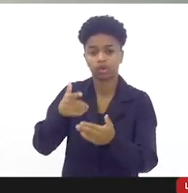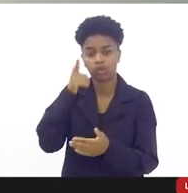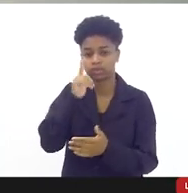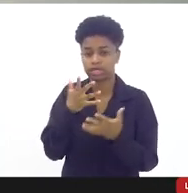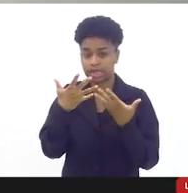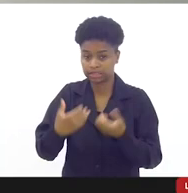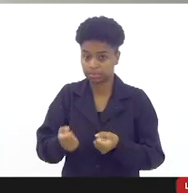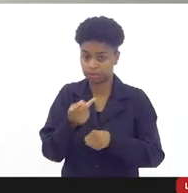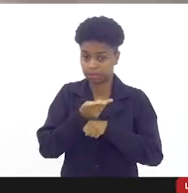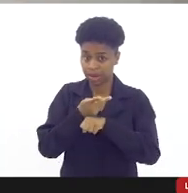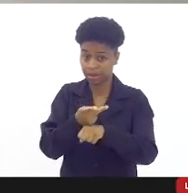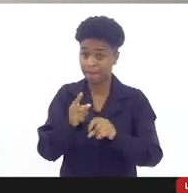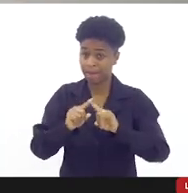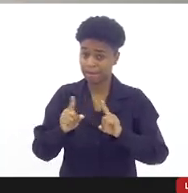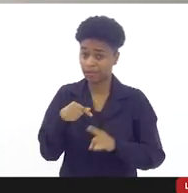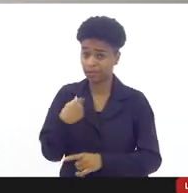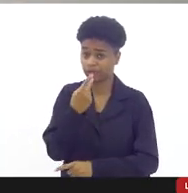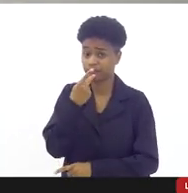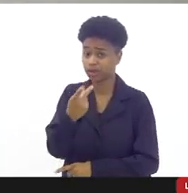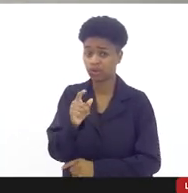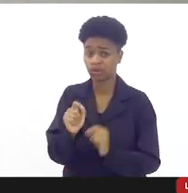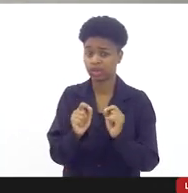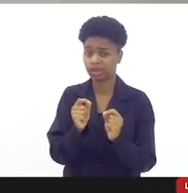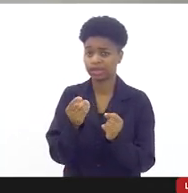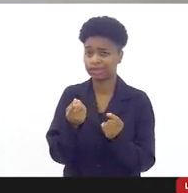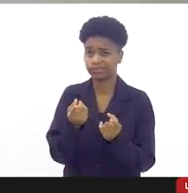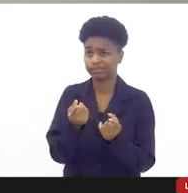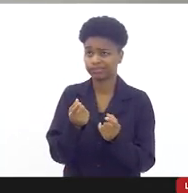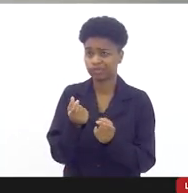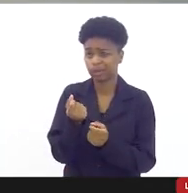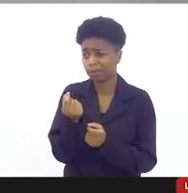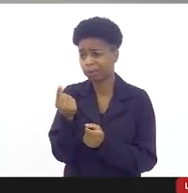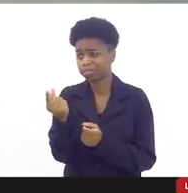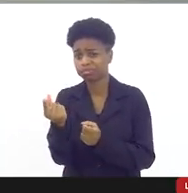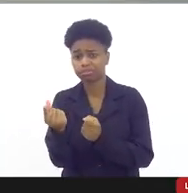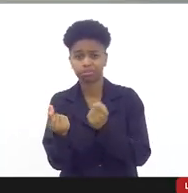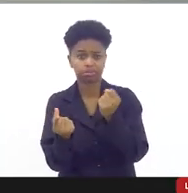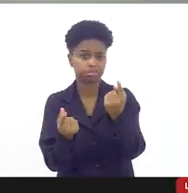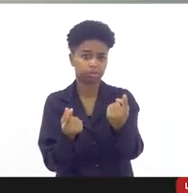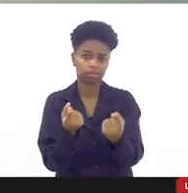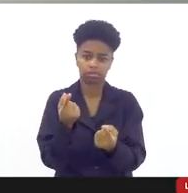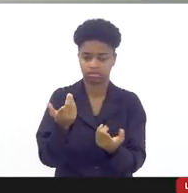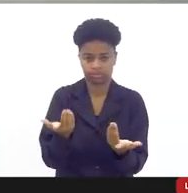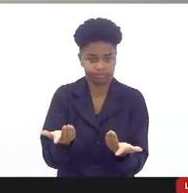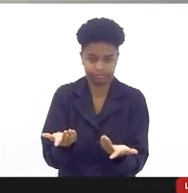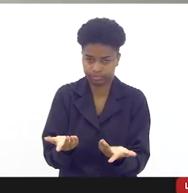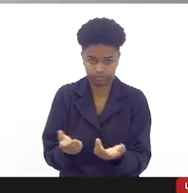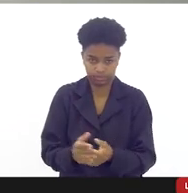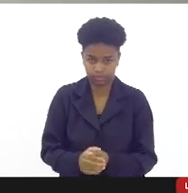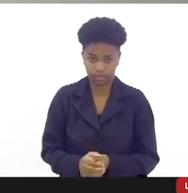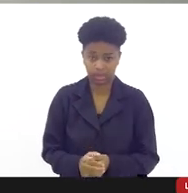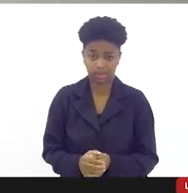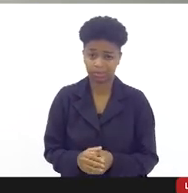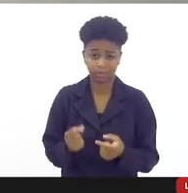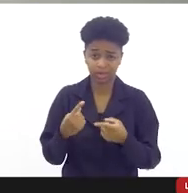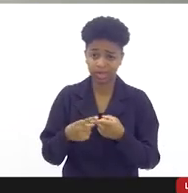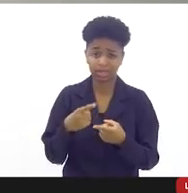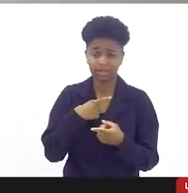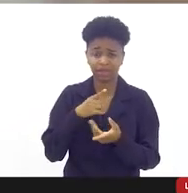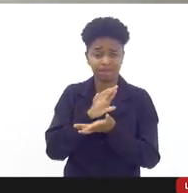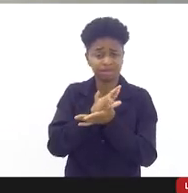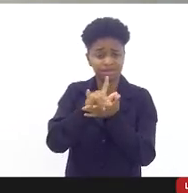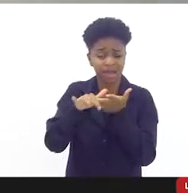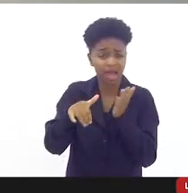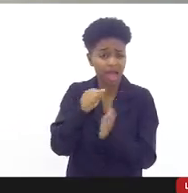mas isso aqui a gente tá falando de uma pequena agulha no palheiro o palheiro ele se faz de um monte de